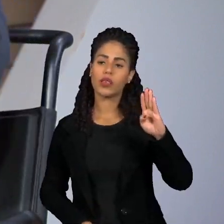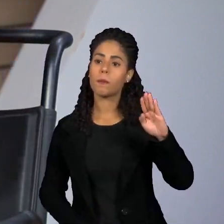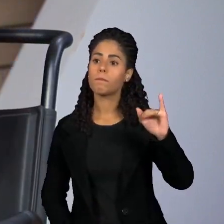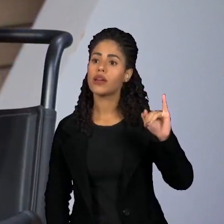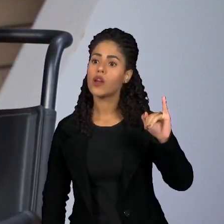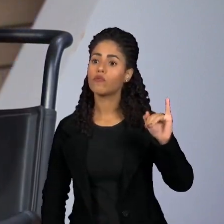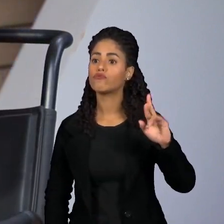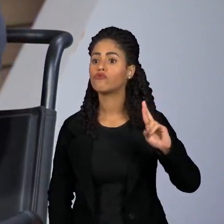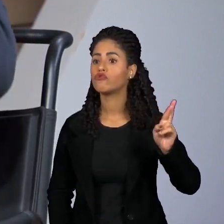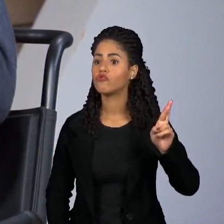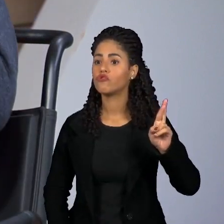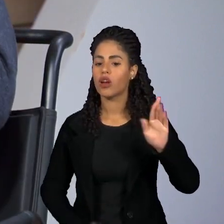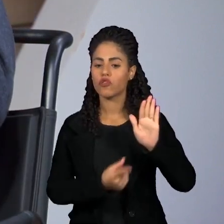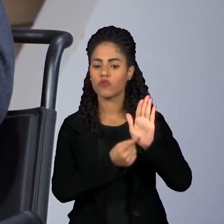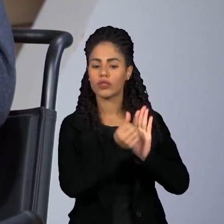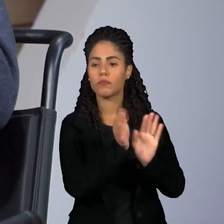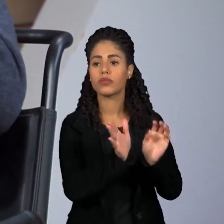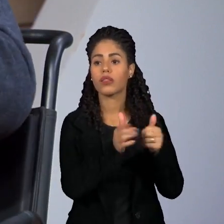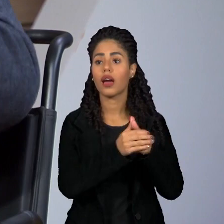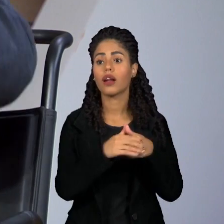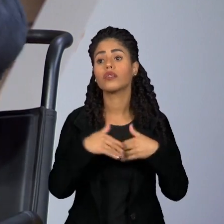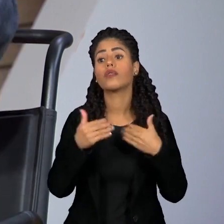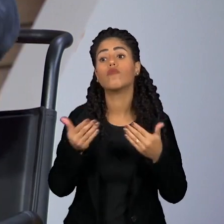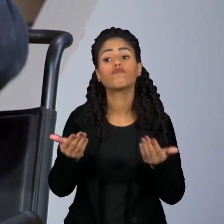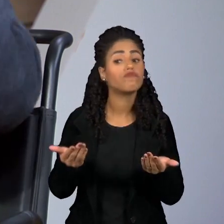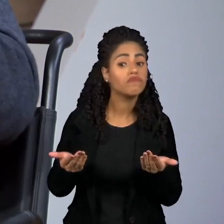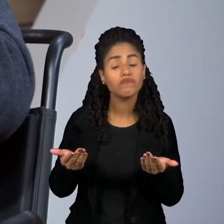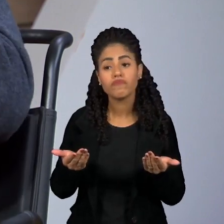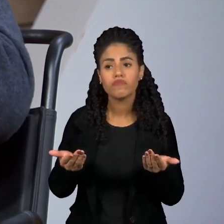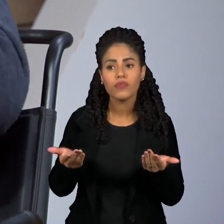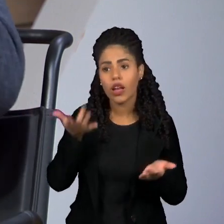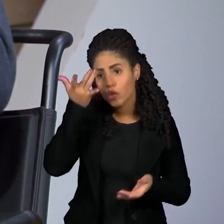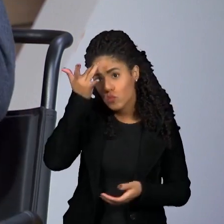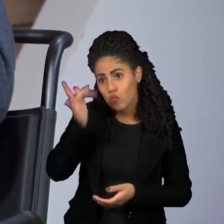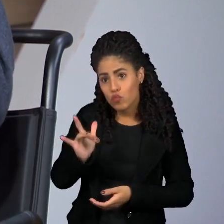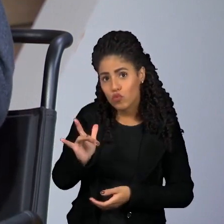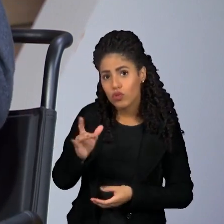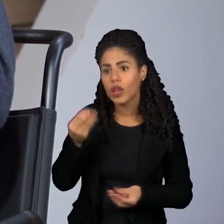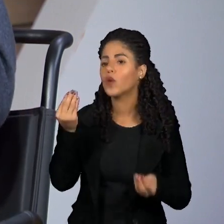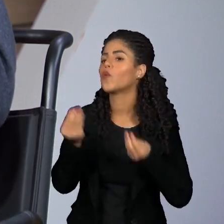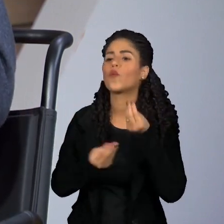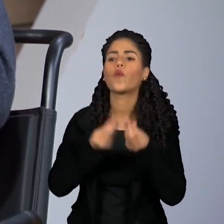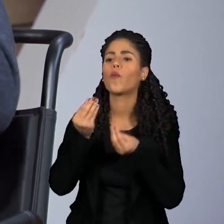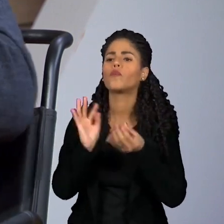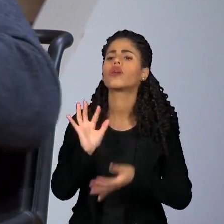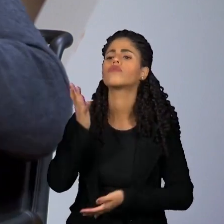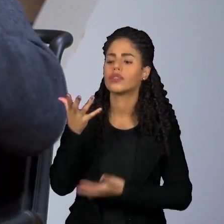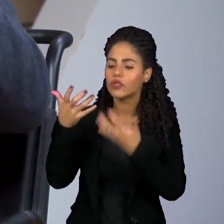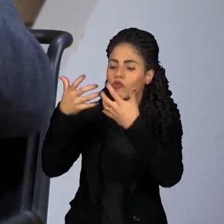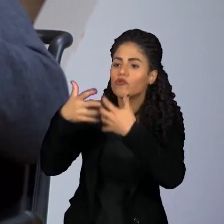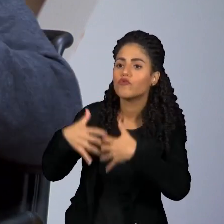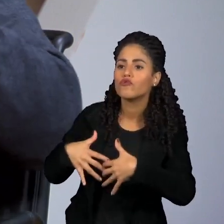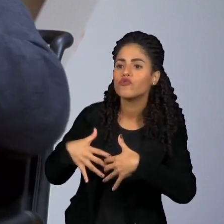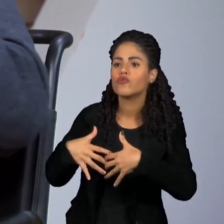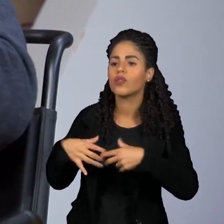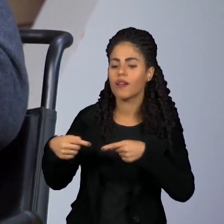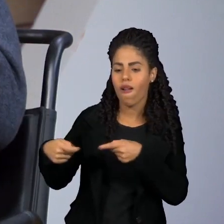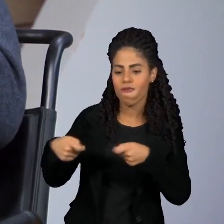reais de orçamento secreto. Então, vamos dizer, esse é o tamanho do negócio que eles disputam